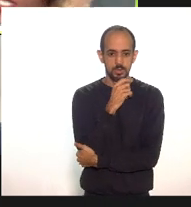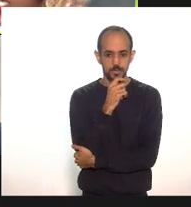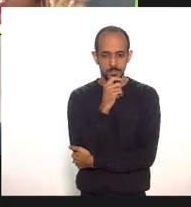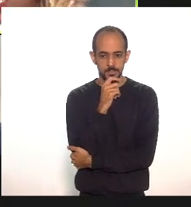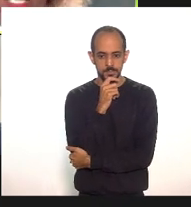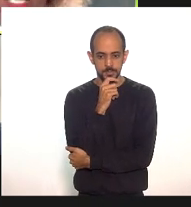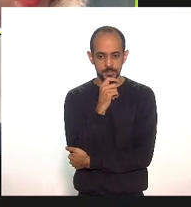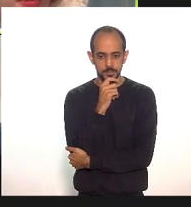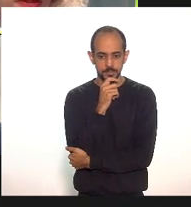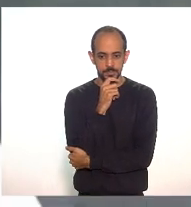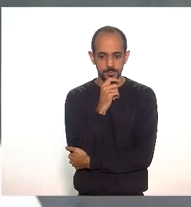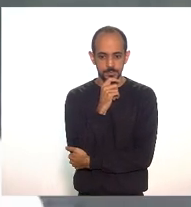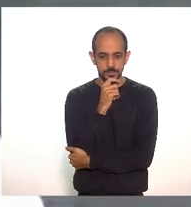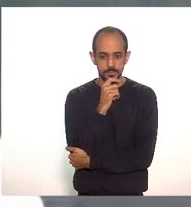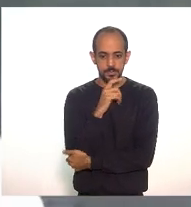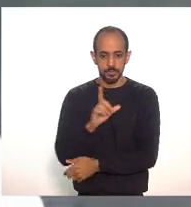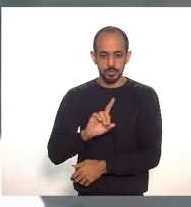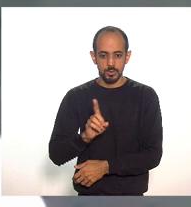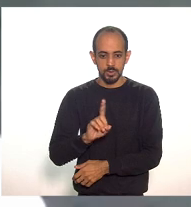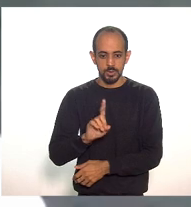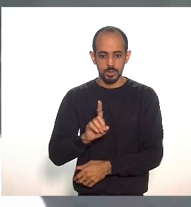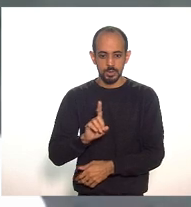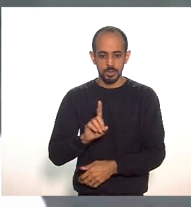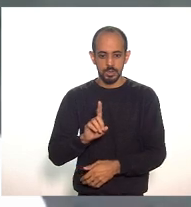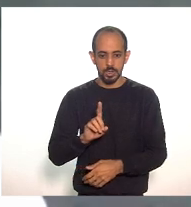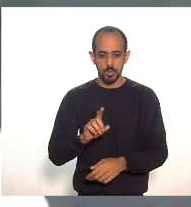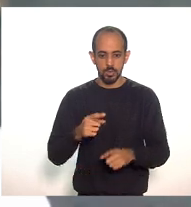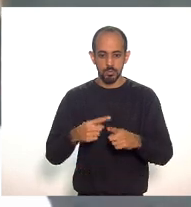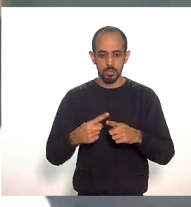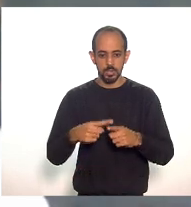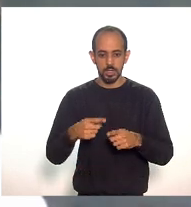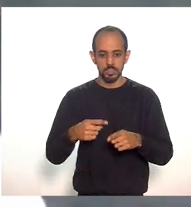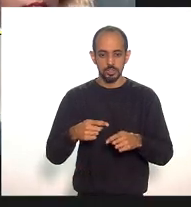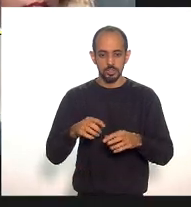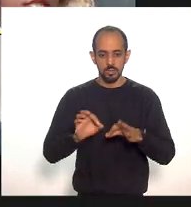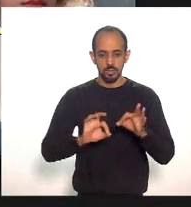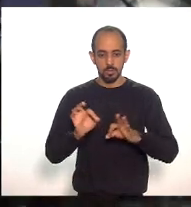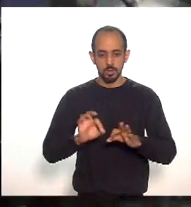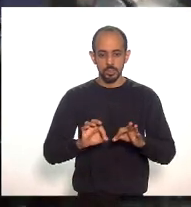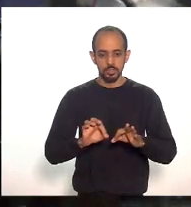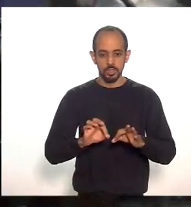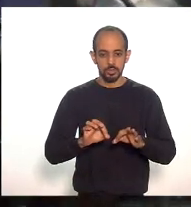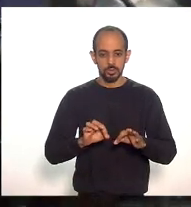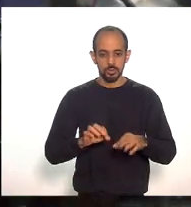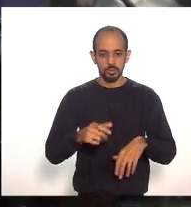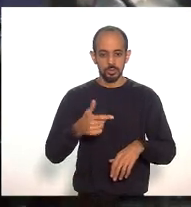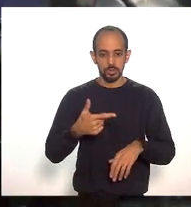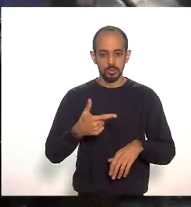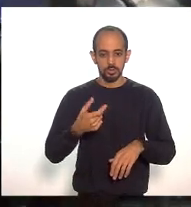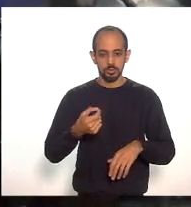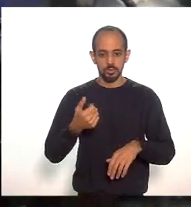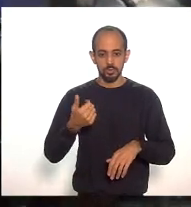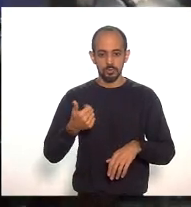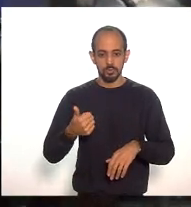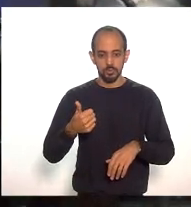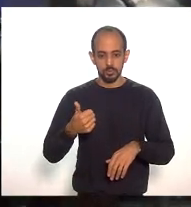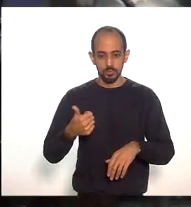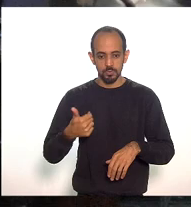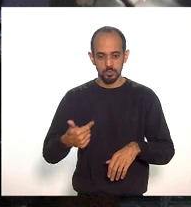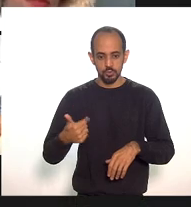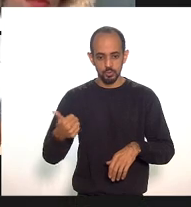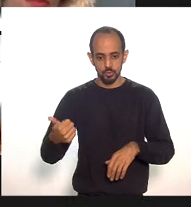tu acha que a gente estava no PLC 21 de 2020 não é 11 e 21 a 19